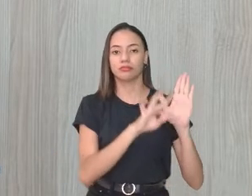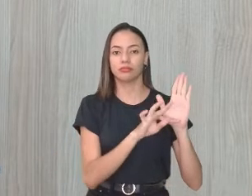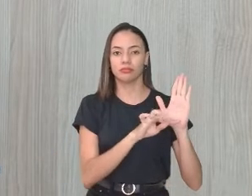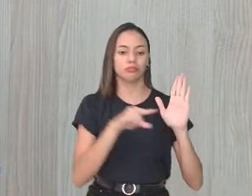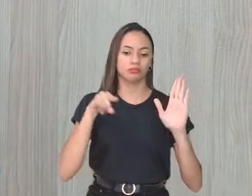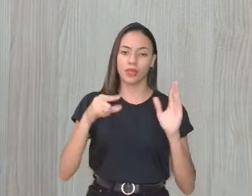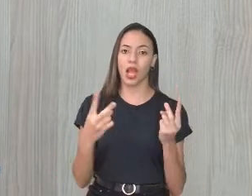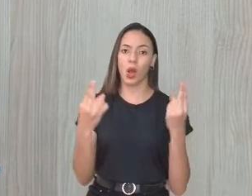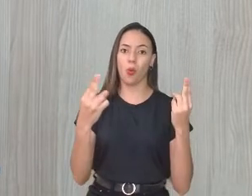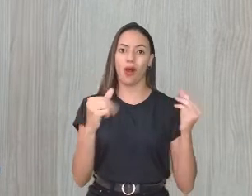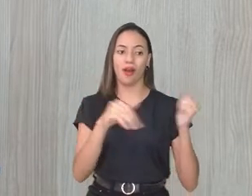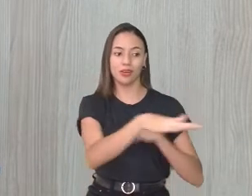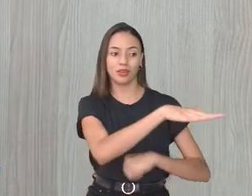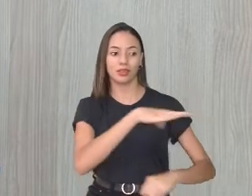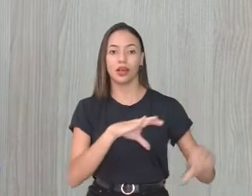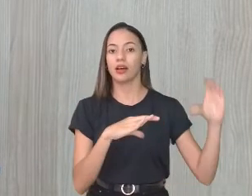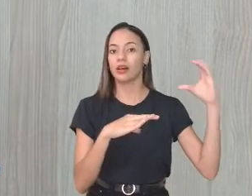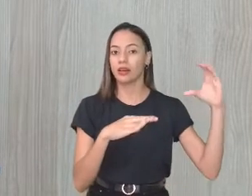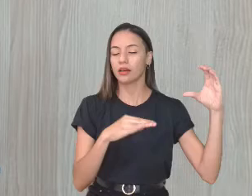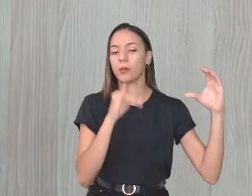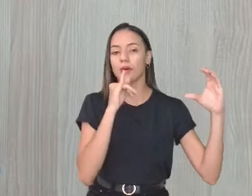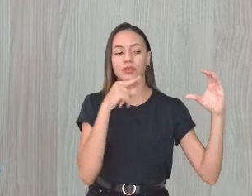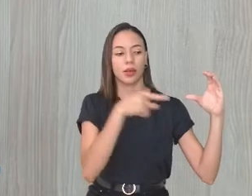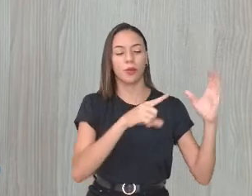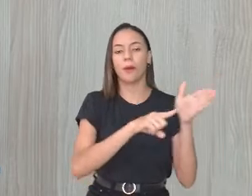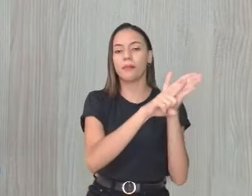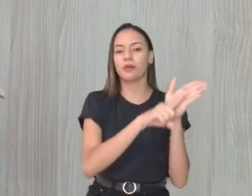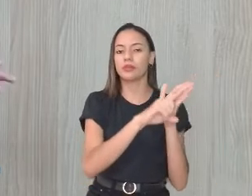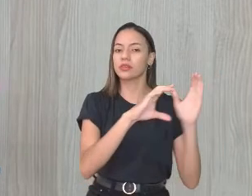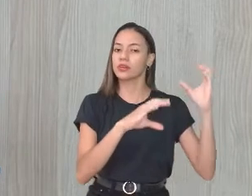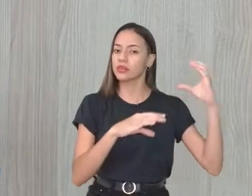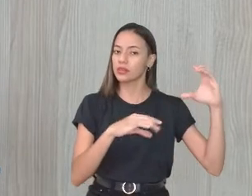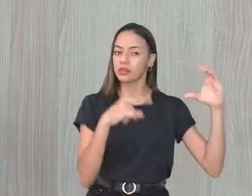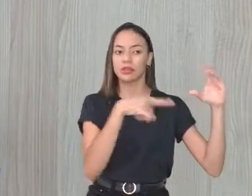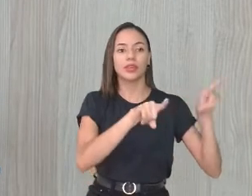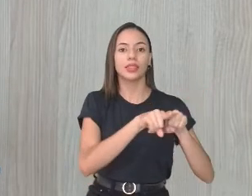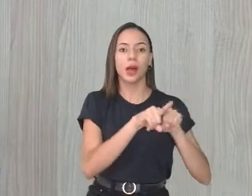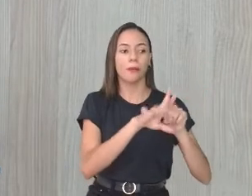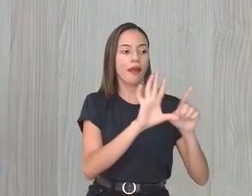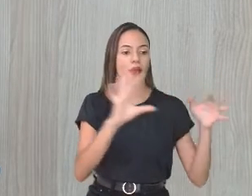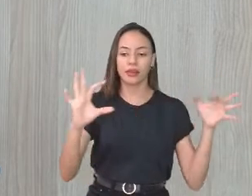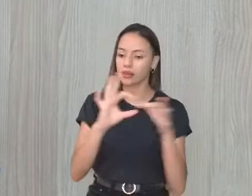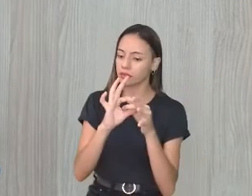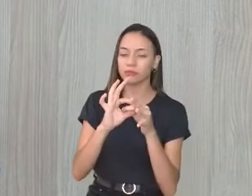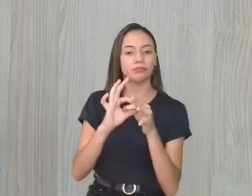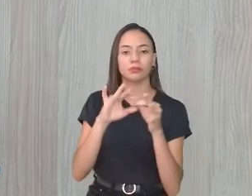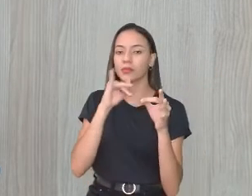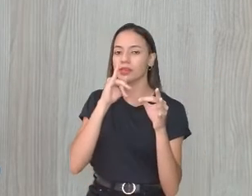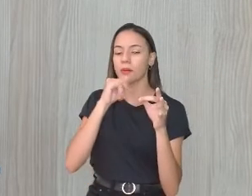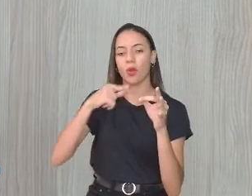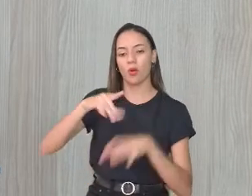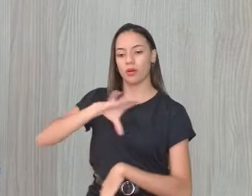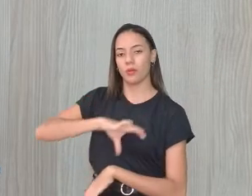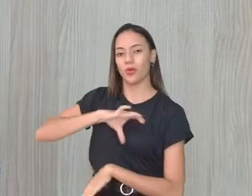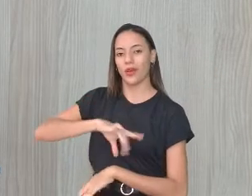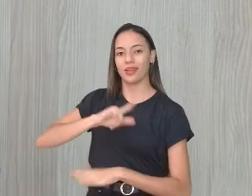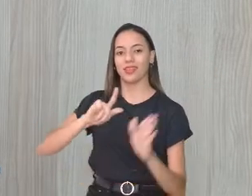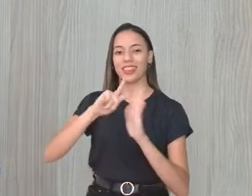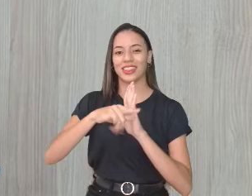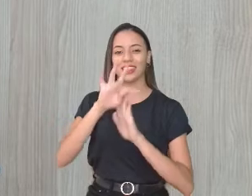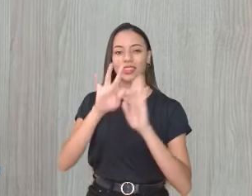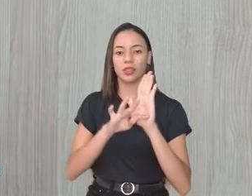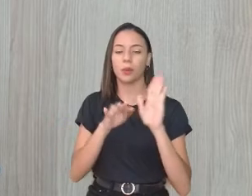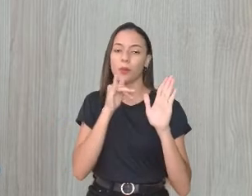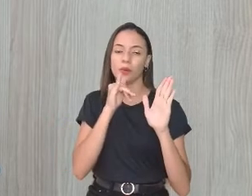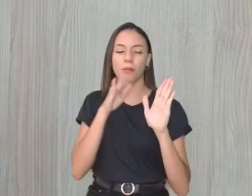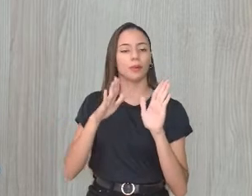mesmo processo, até porque a pesquisa científica faz parte também da língua portuguesa como gênero textual. Então, quando a gente está elaborando